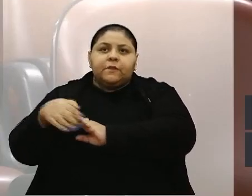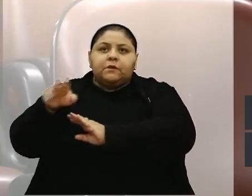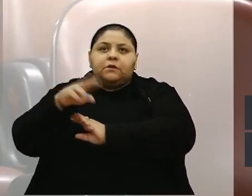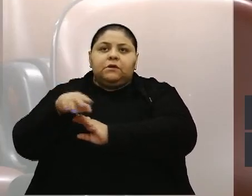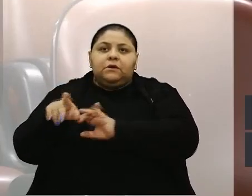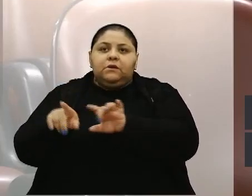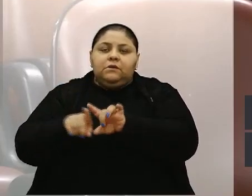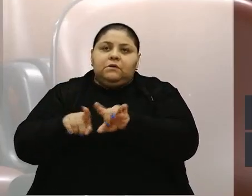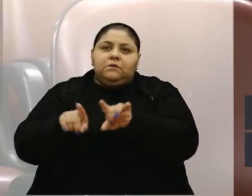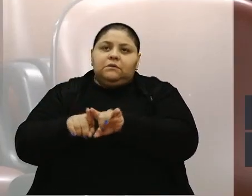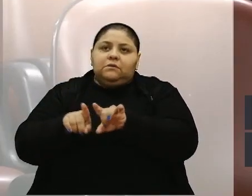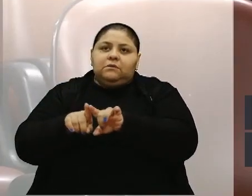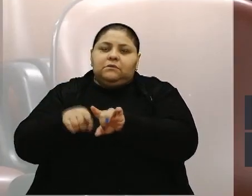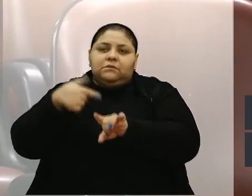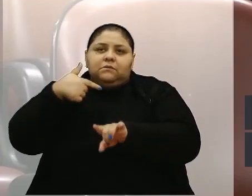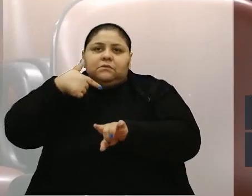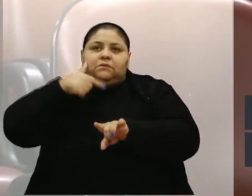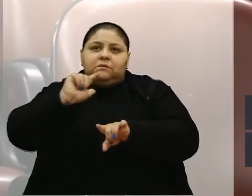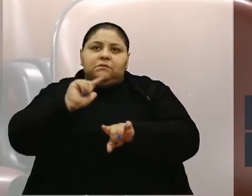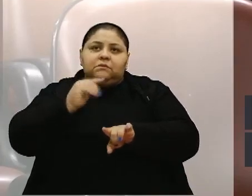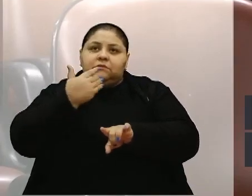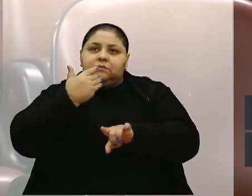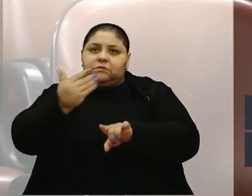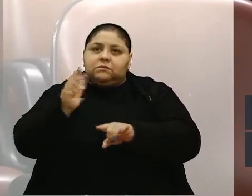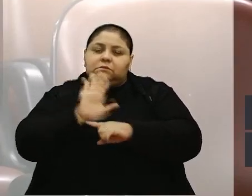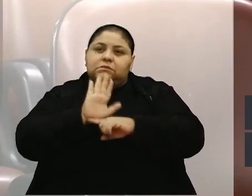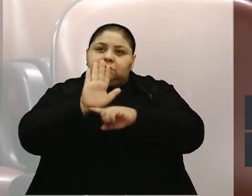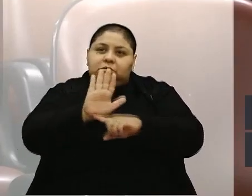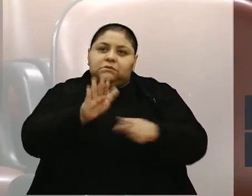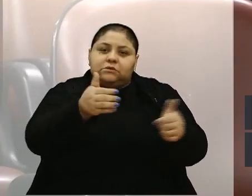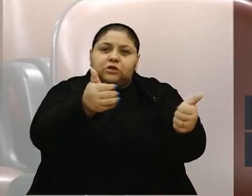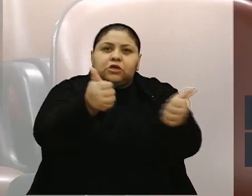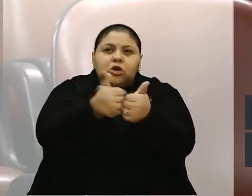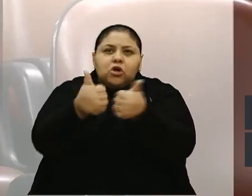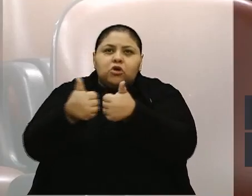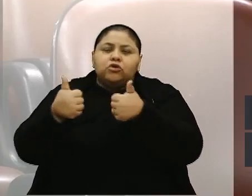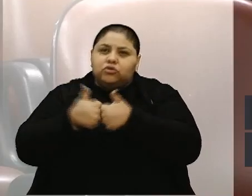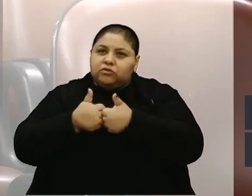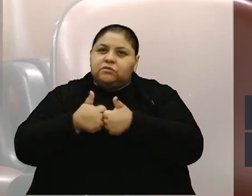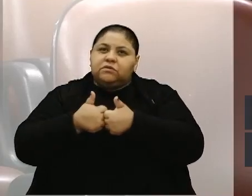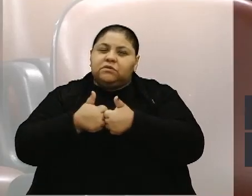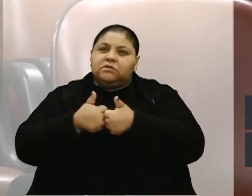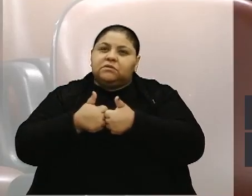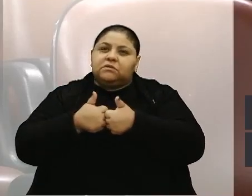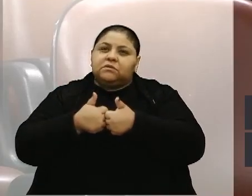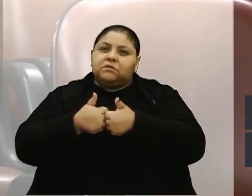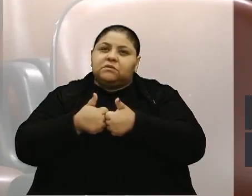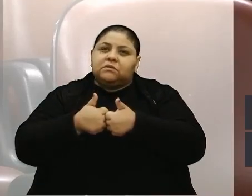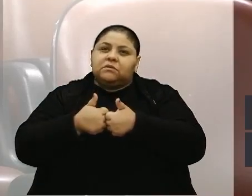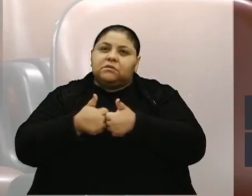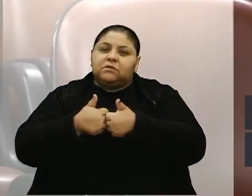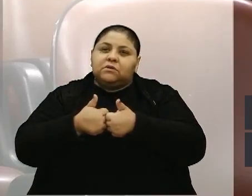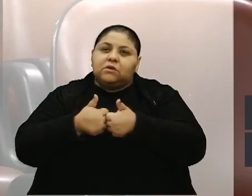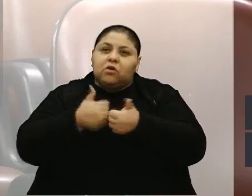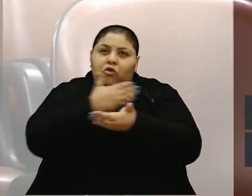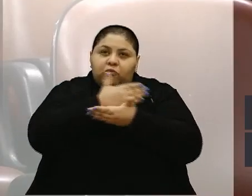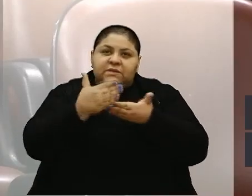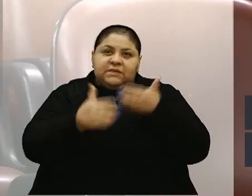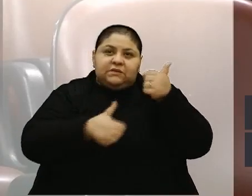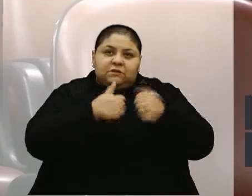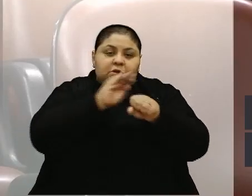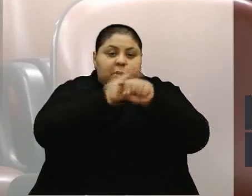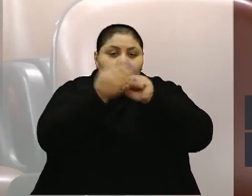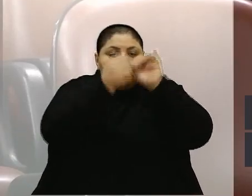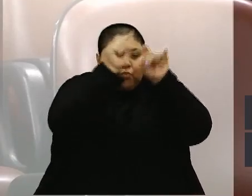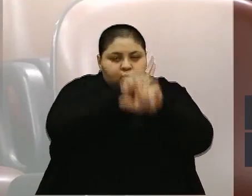conseguimos entrar no bairro e pedir ajuda para que nós juntos botasse a mão no Bairro Limpo. O Bairro Limpo